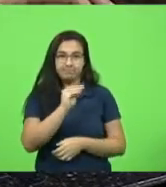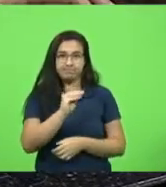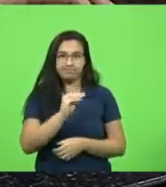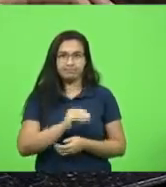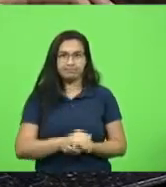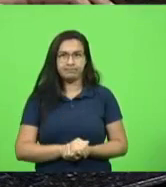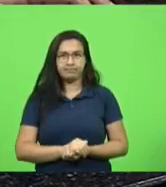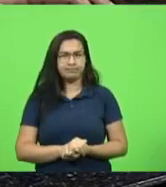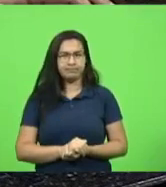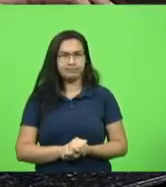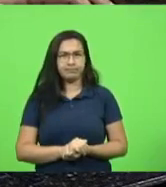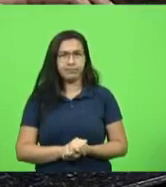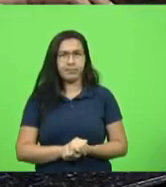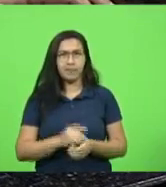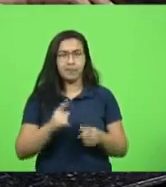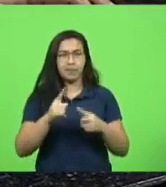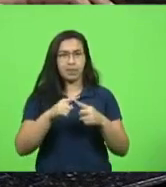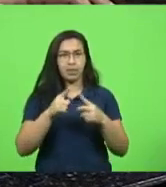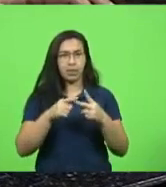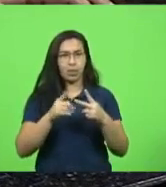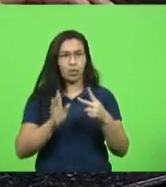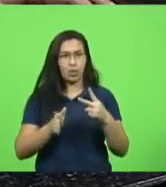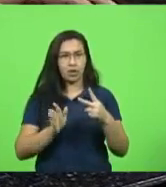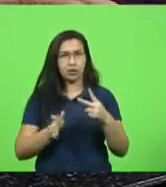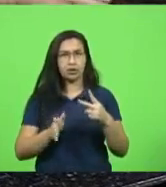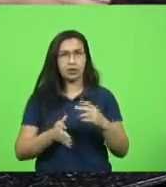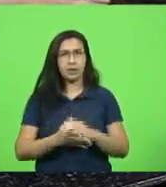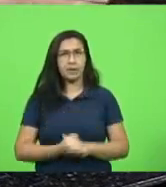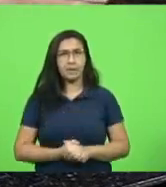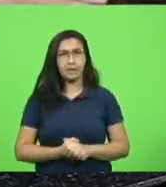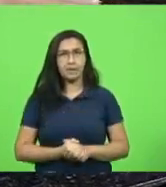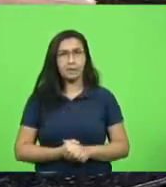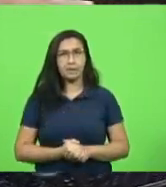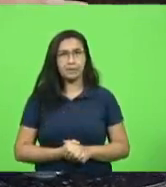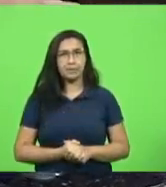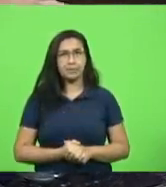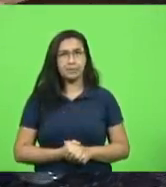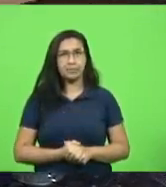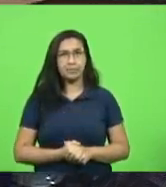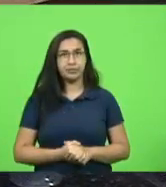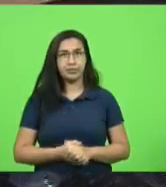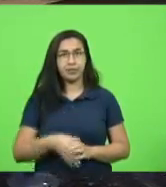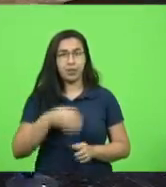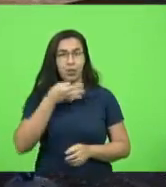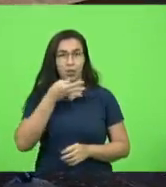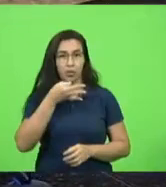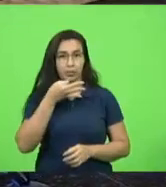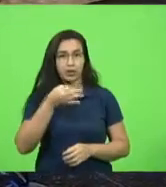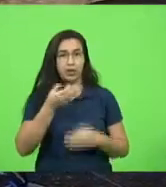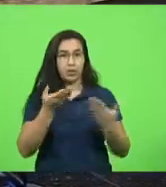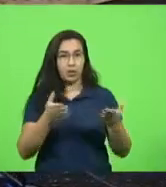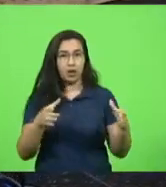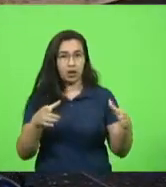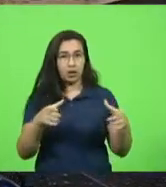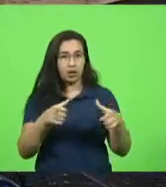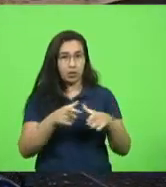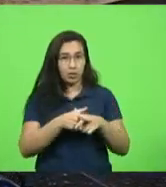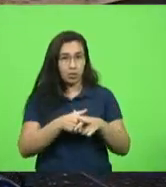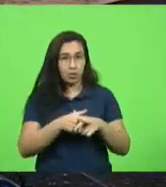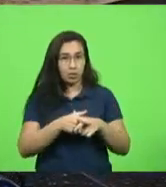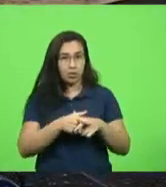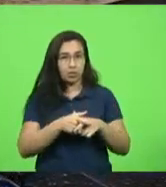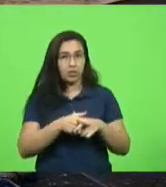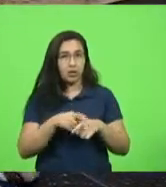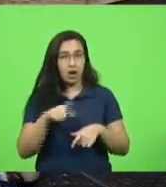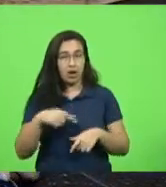Em duas oportunidades aqui dentro hoje. Né? Opinião da minoria importa, sim. Quem disse? Imagina